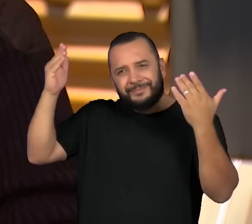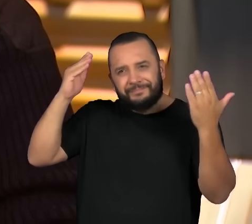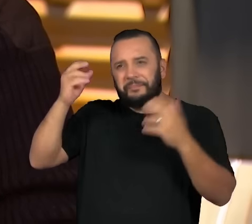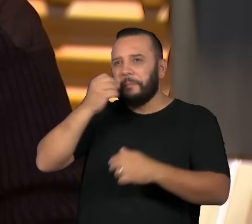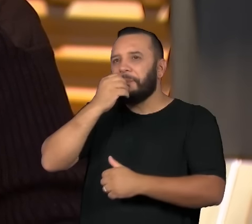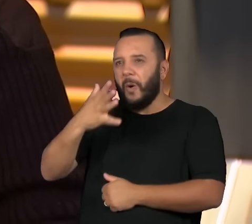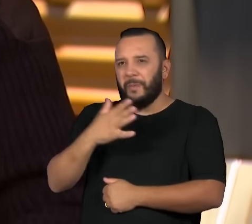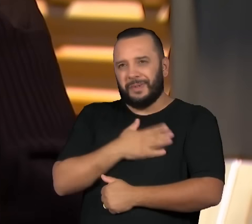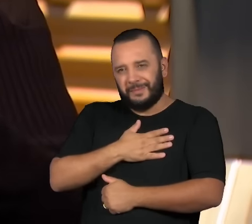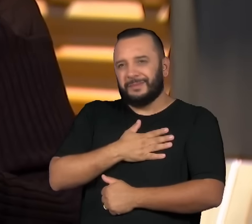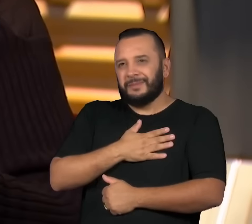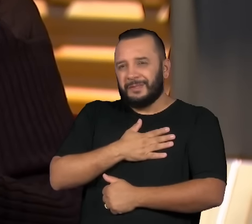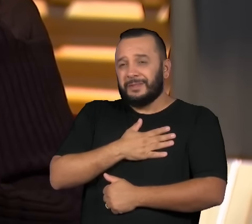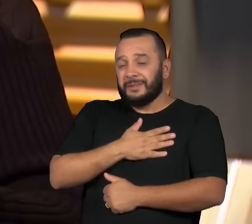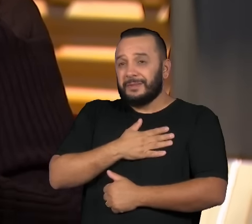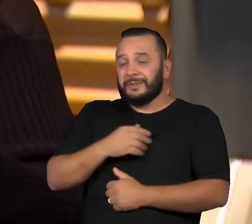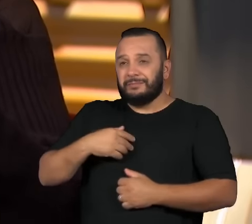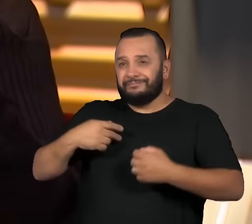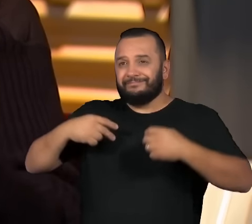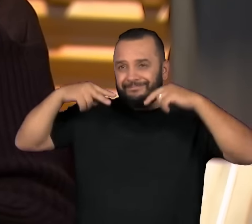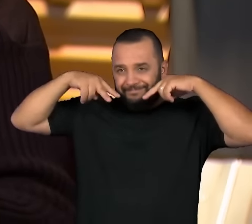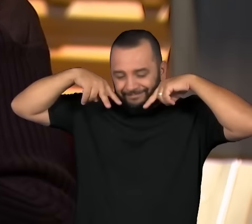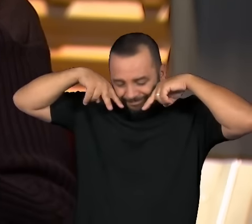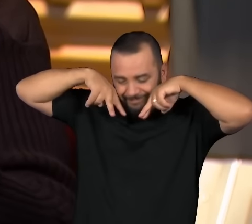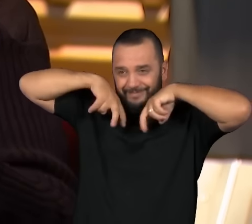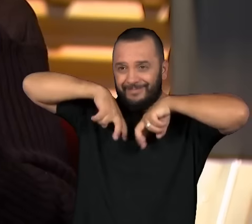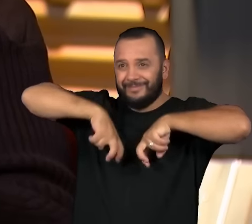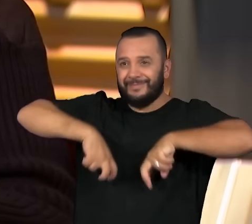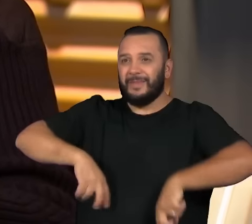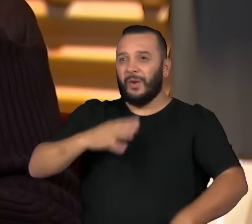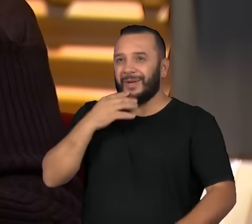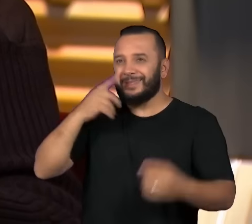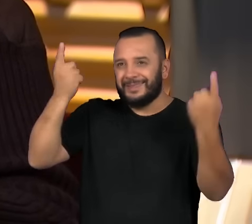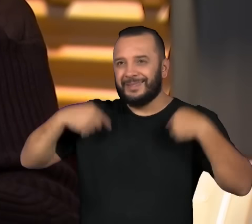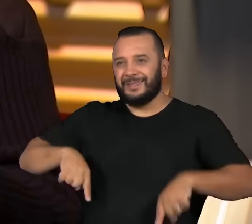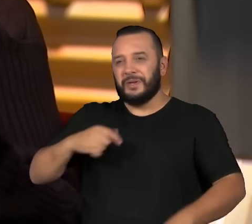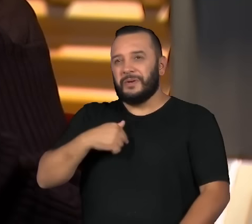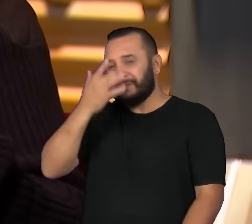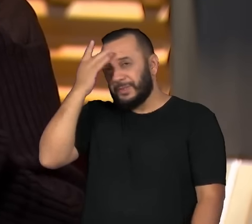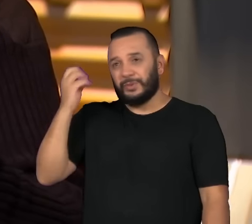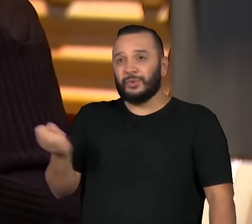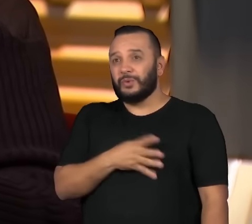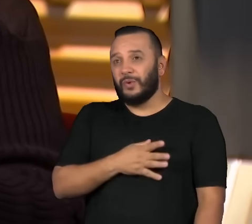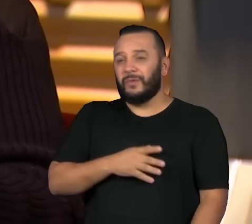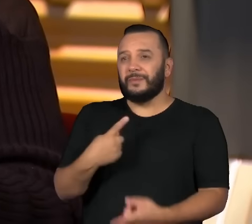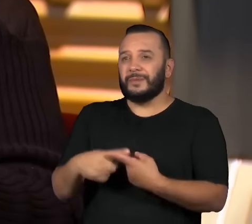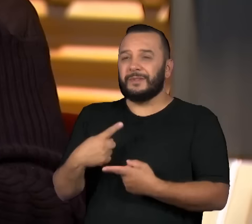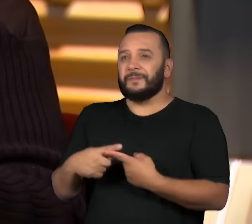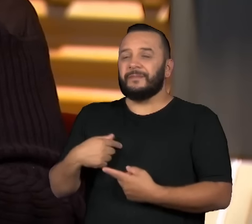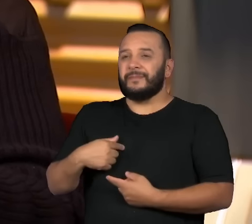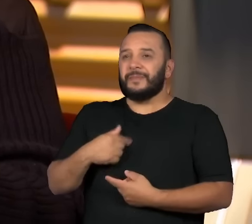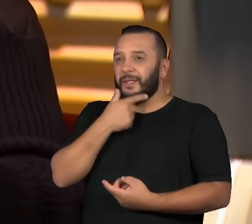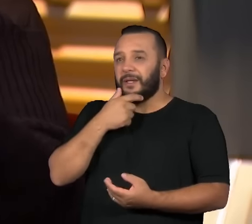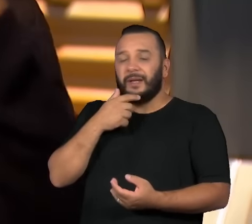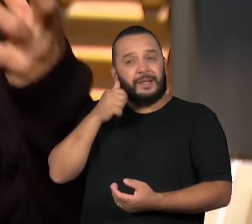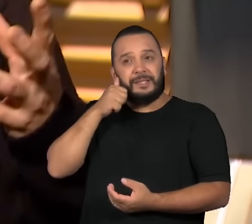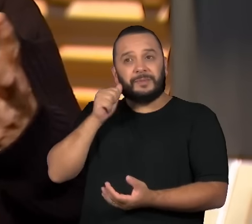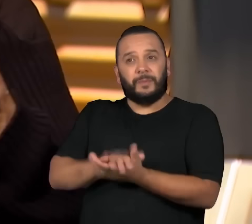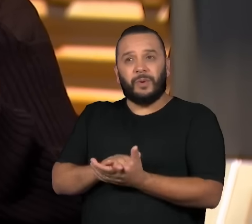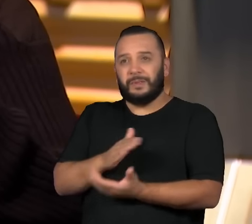assim. E me conhecer, acho que me reconhecer como essa nova pessoa, né, sem a Patrícia. Uma pessoa com